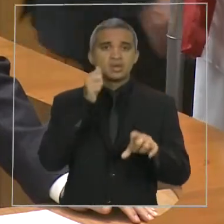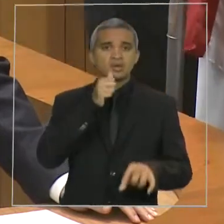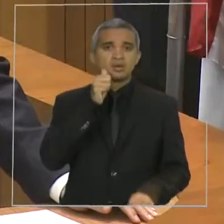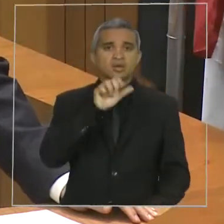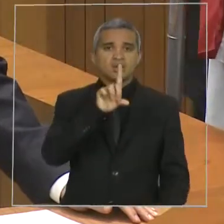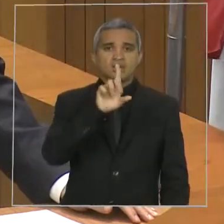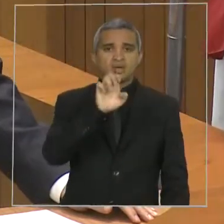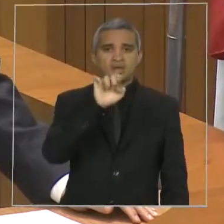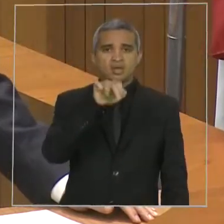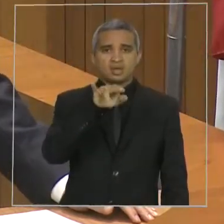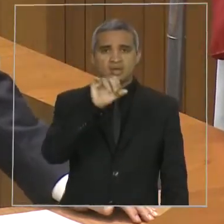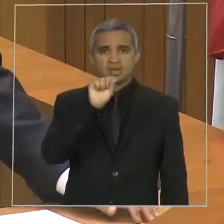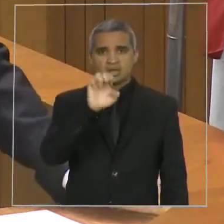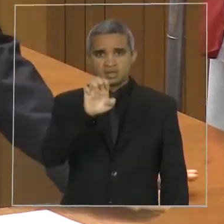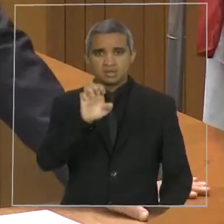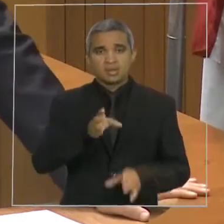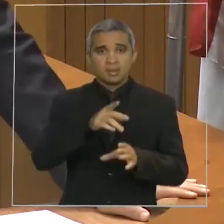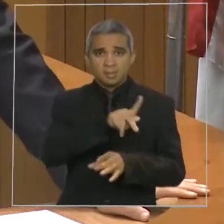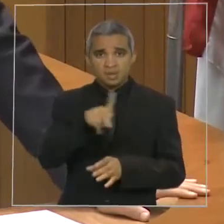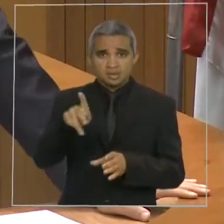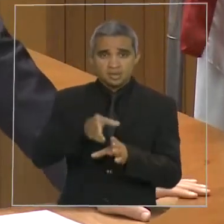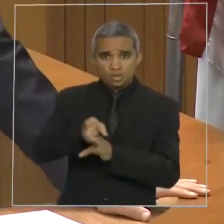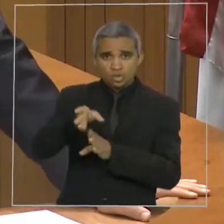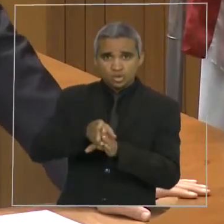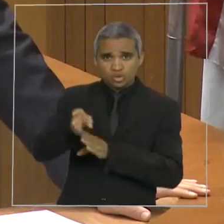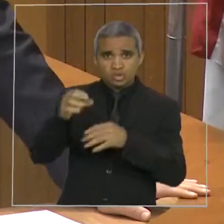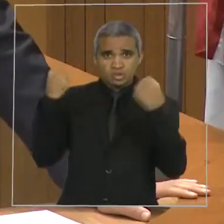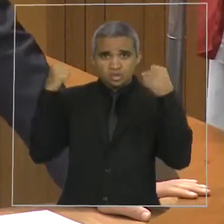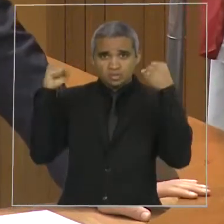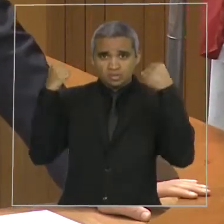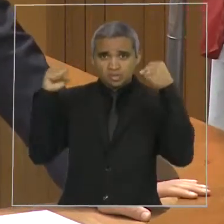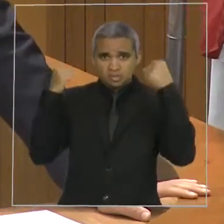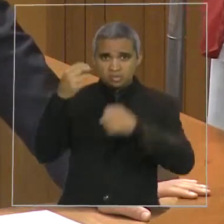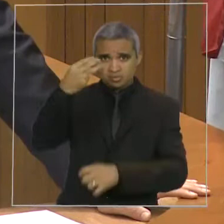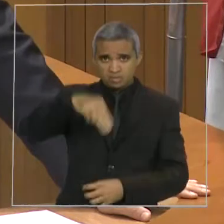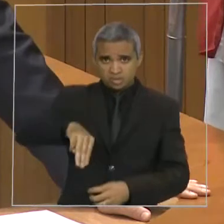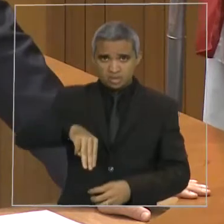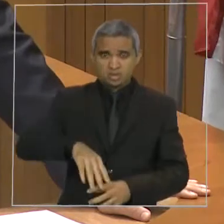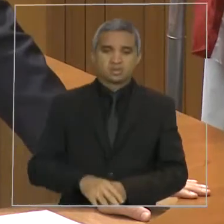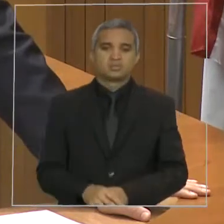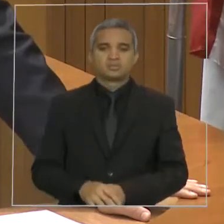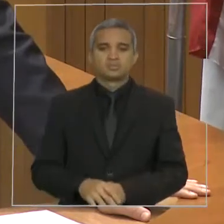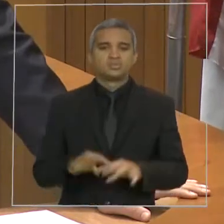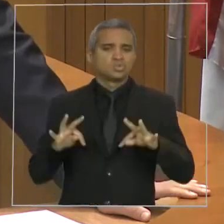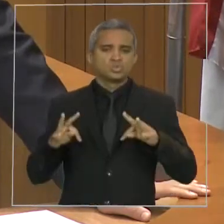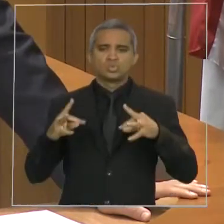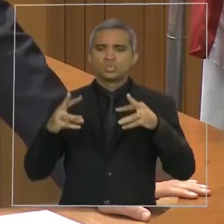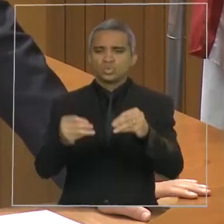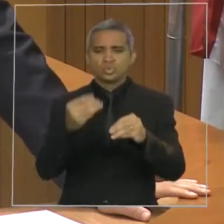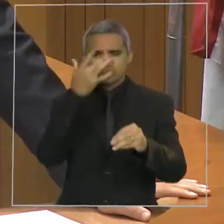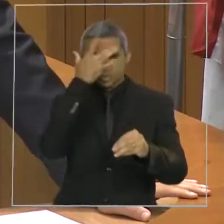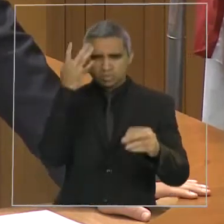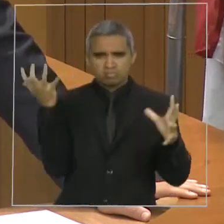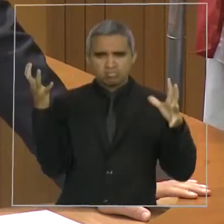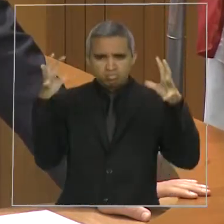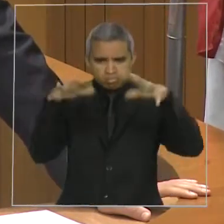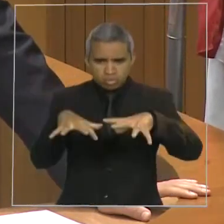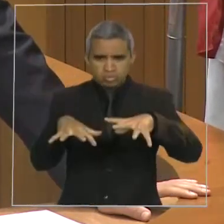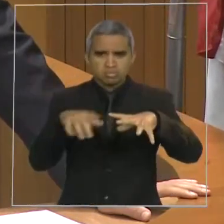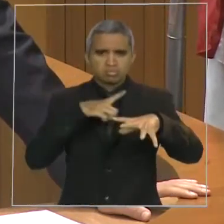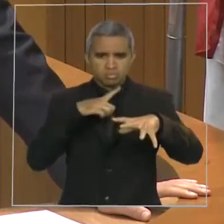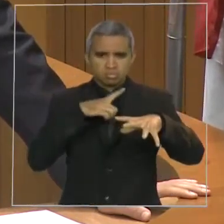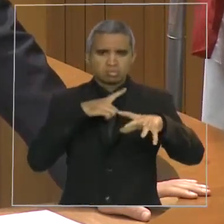Conselho de Educação Física do Maranhão. Todos esses representantes lá estavam, senhoras e senhores,